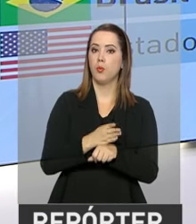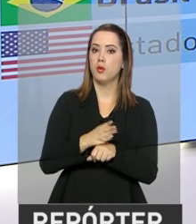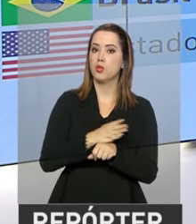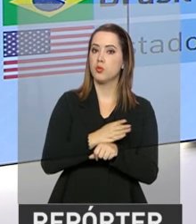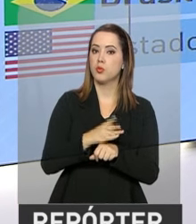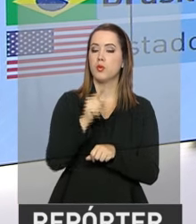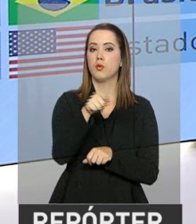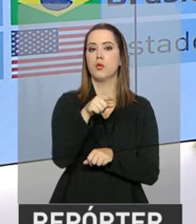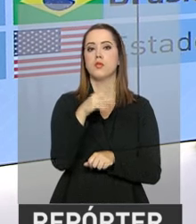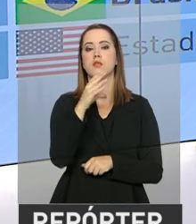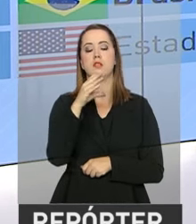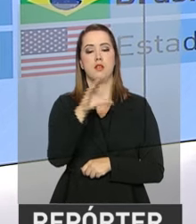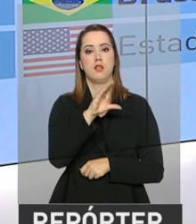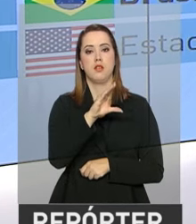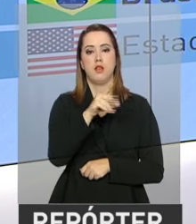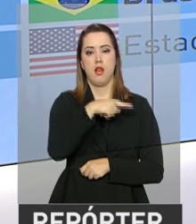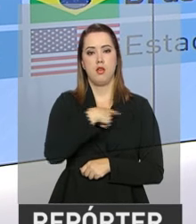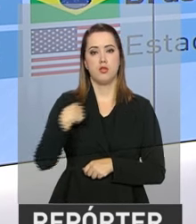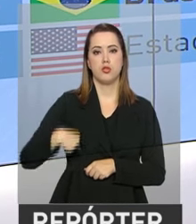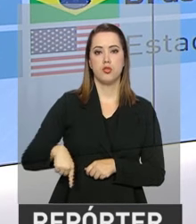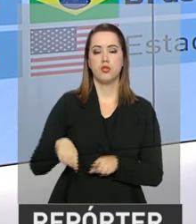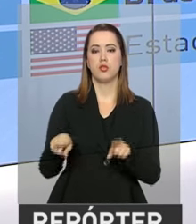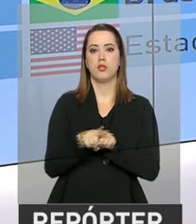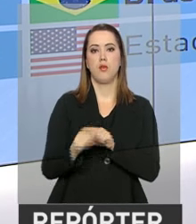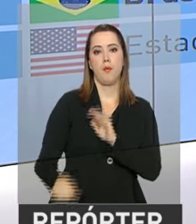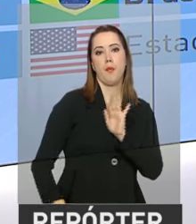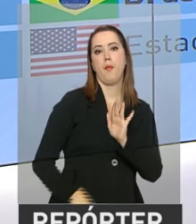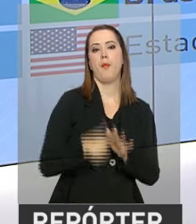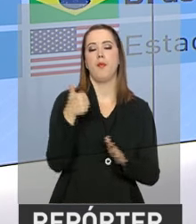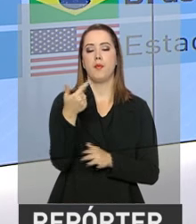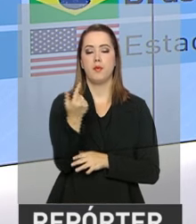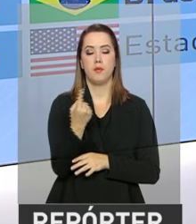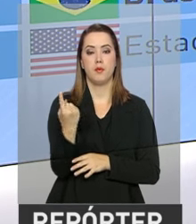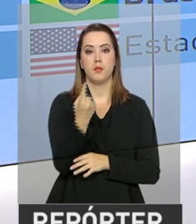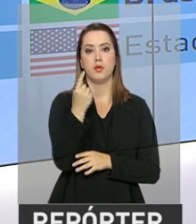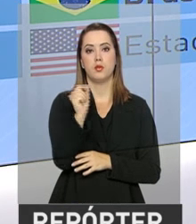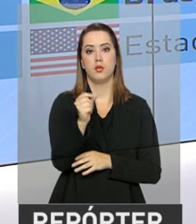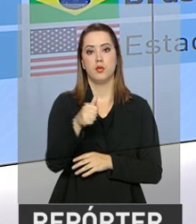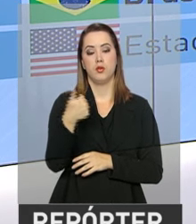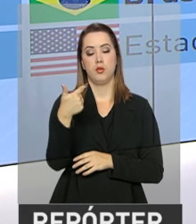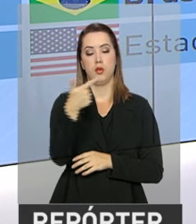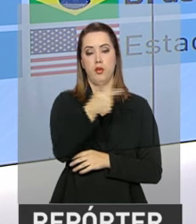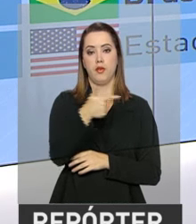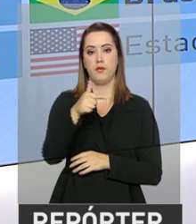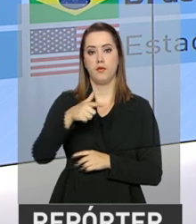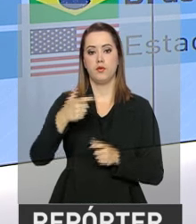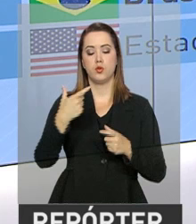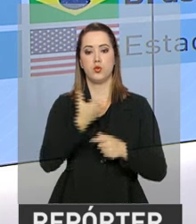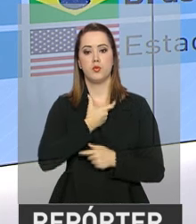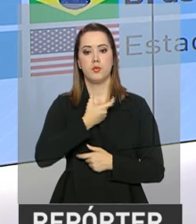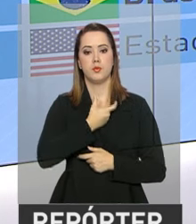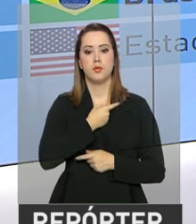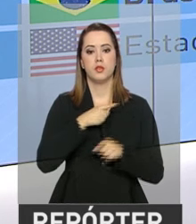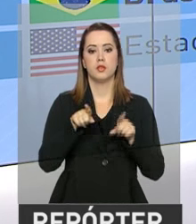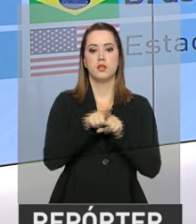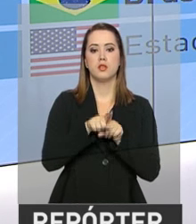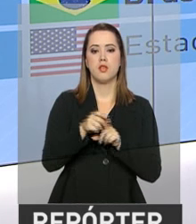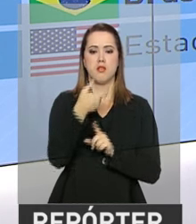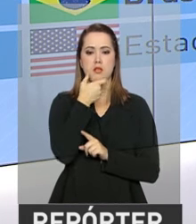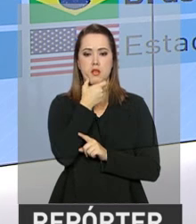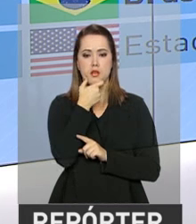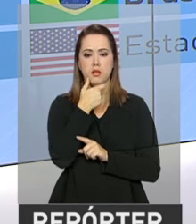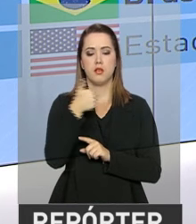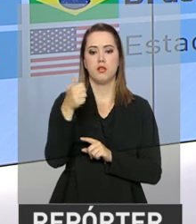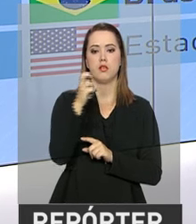é liderado pela China, com 21 medalhas no total, 8 delas de ouro. A Grã-Bretanha vem em segundo lugar, com 6 de ouro, 15 no total. E o